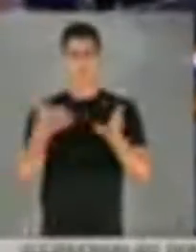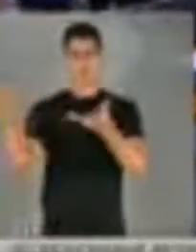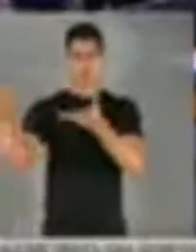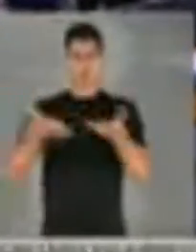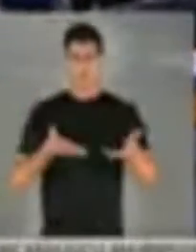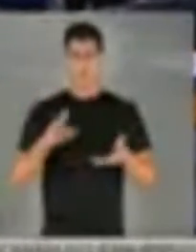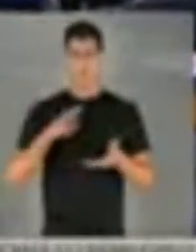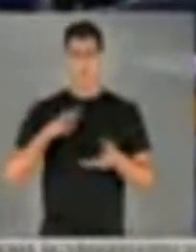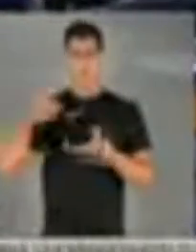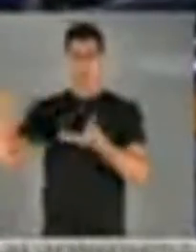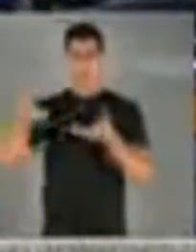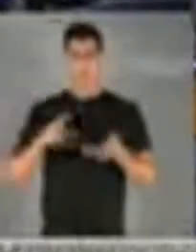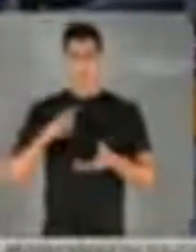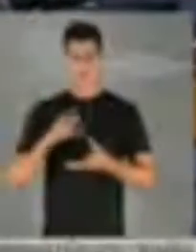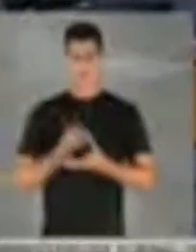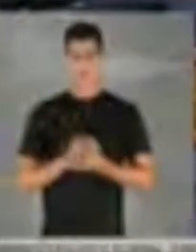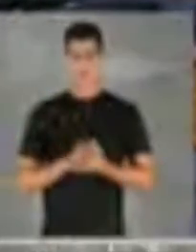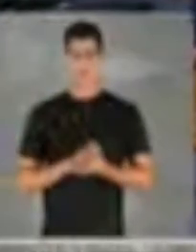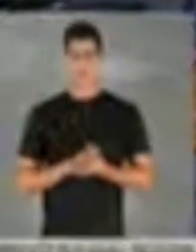convocação.